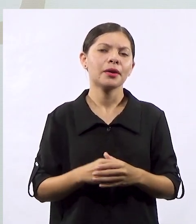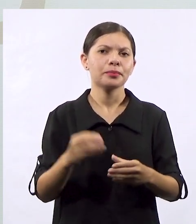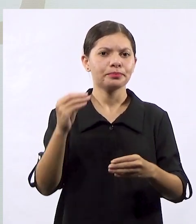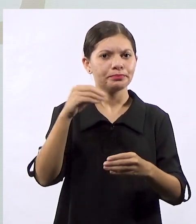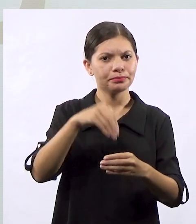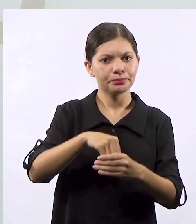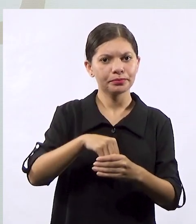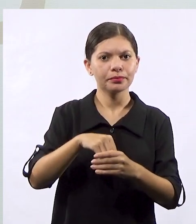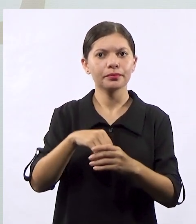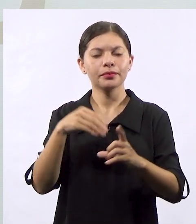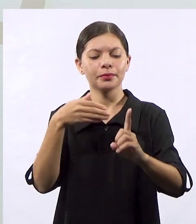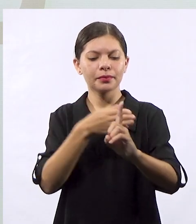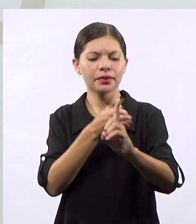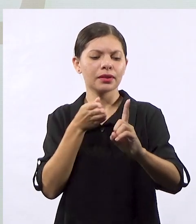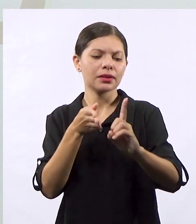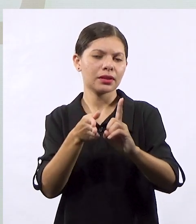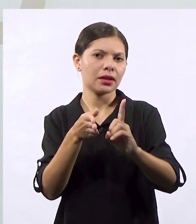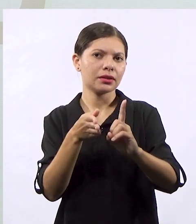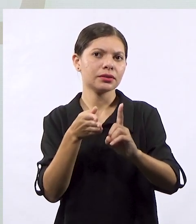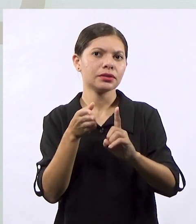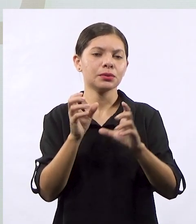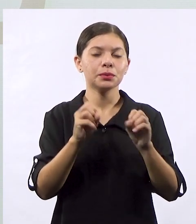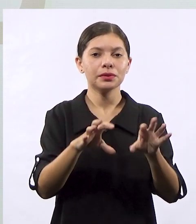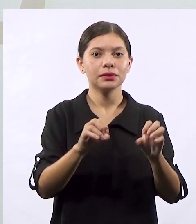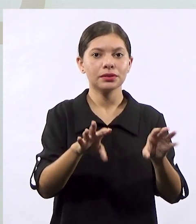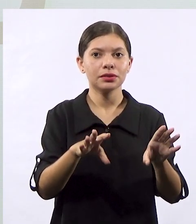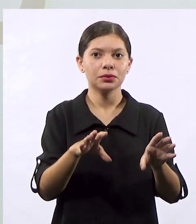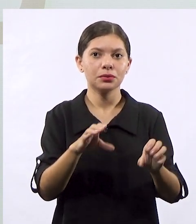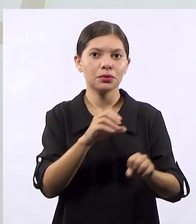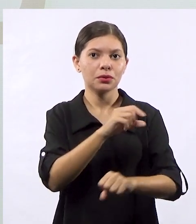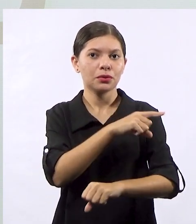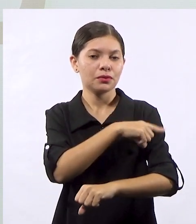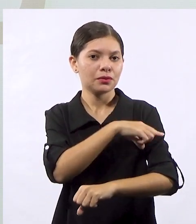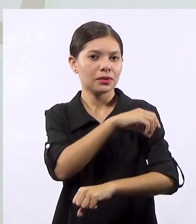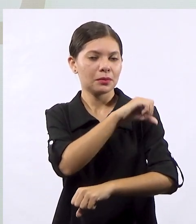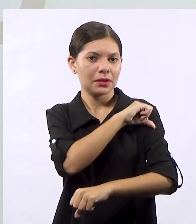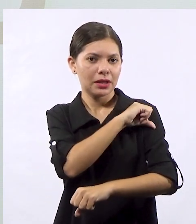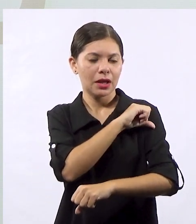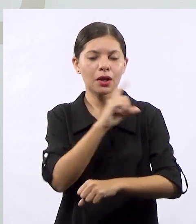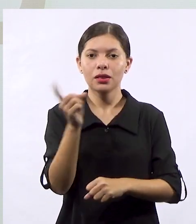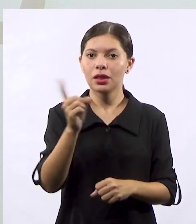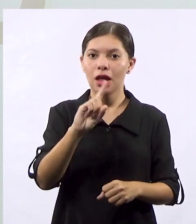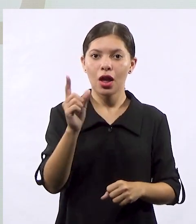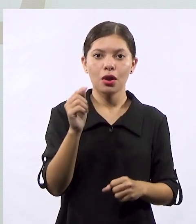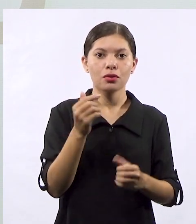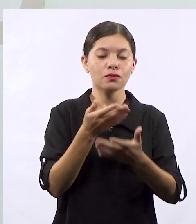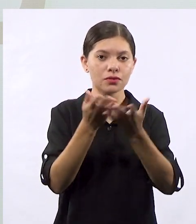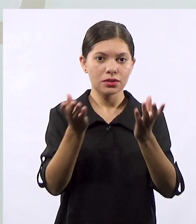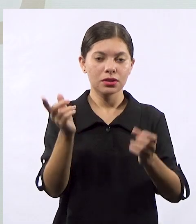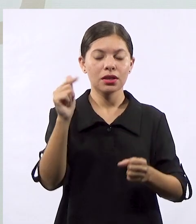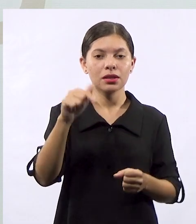na modalidade do ensino fundamental. Não, você está no nível do ensino fundamental.